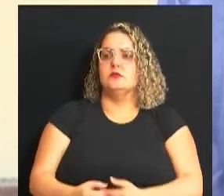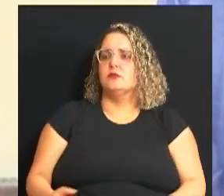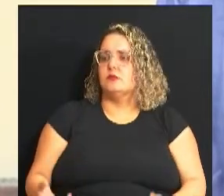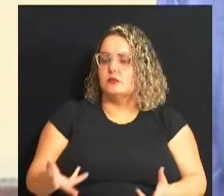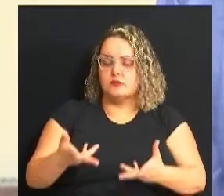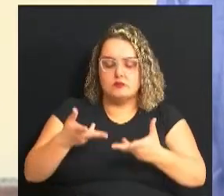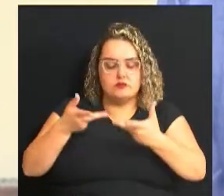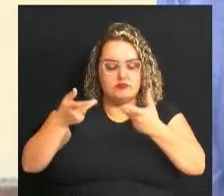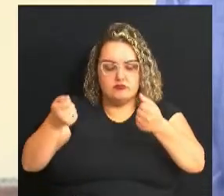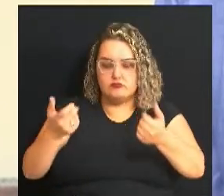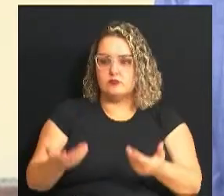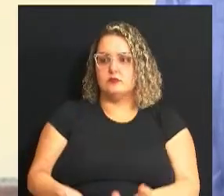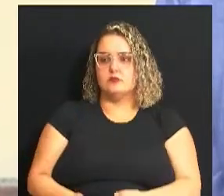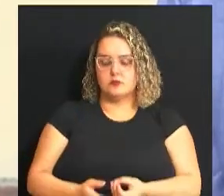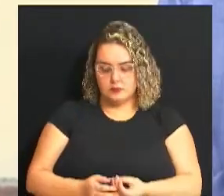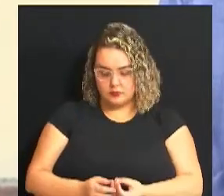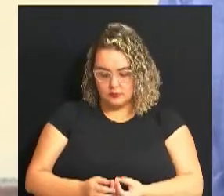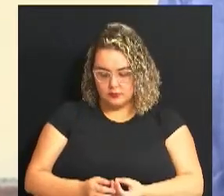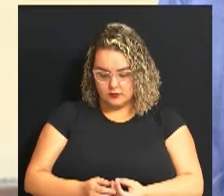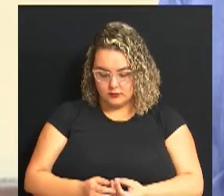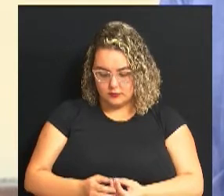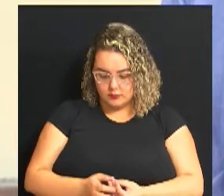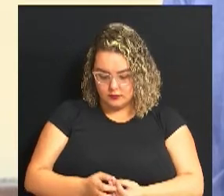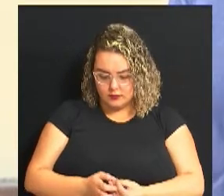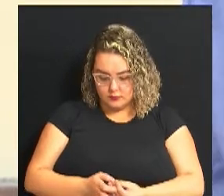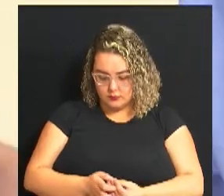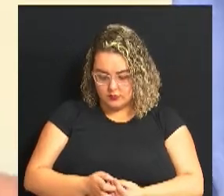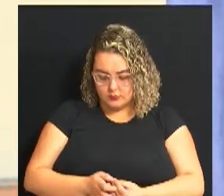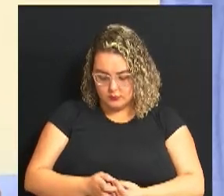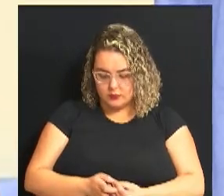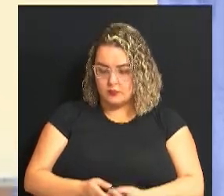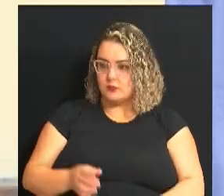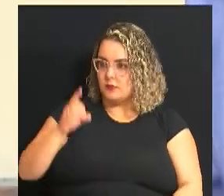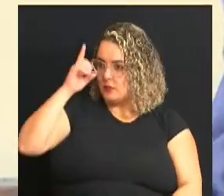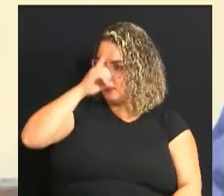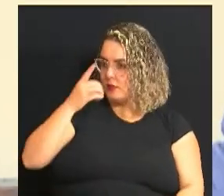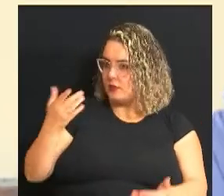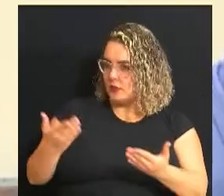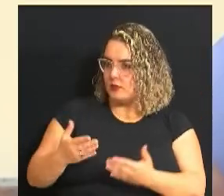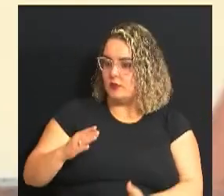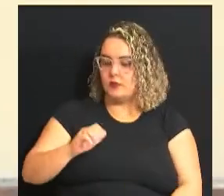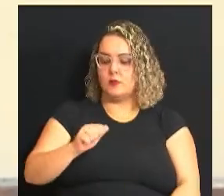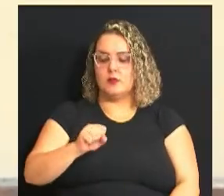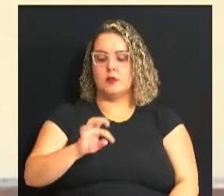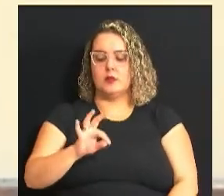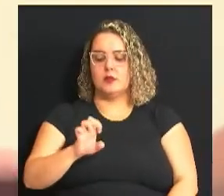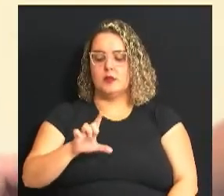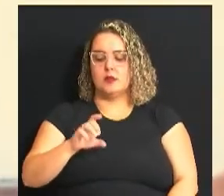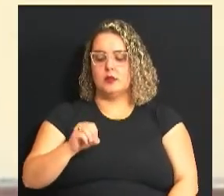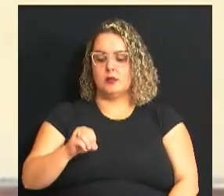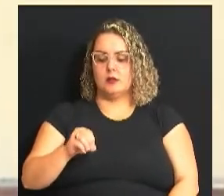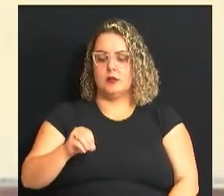Né? Domingo, agora, nós deveríamos estar no Castelo Branco,